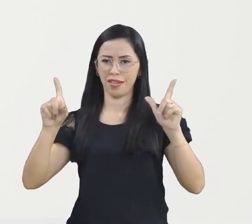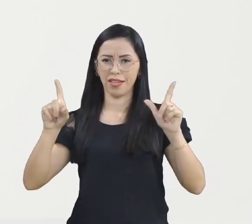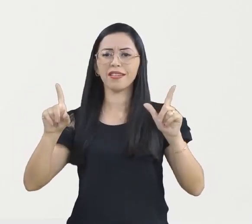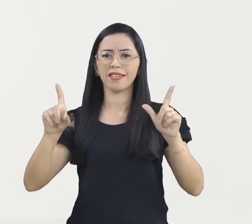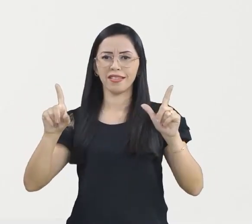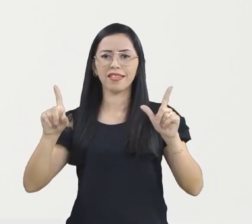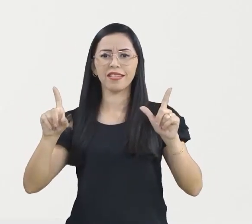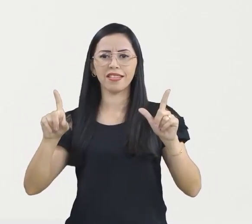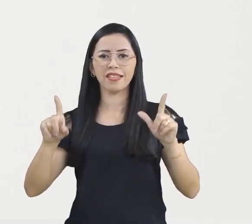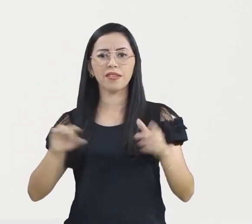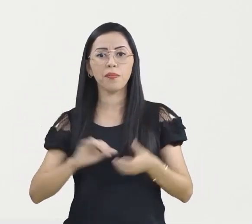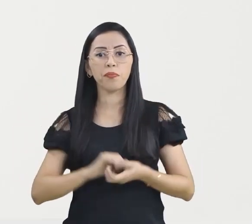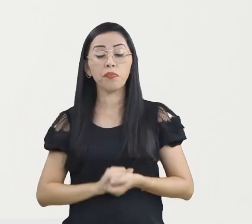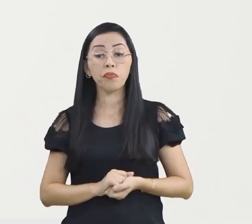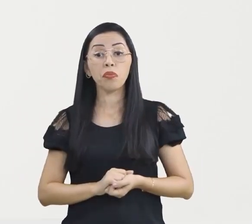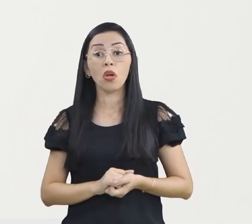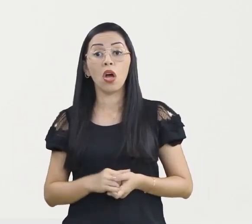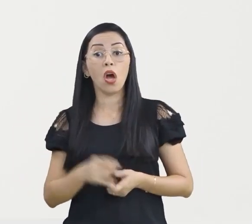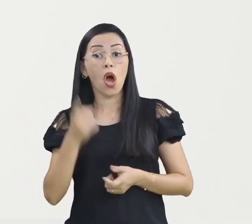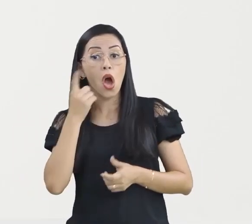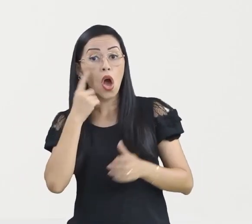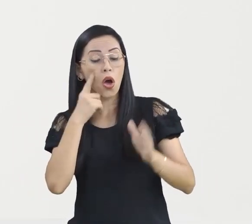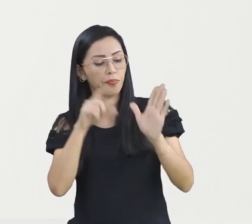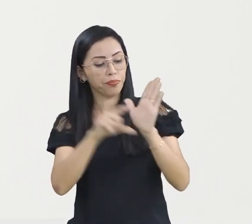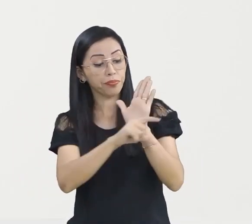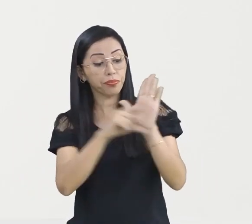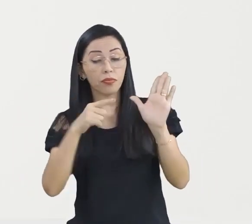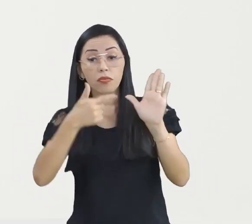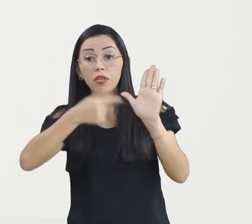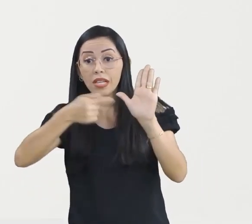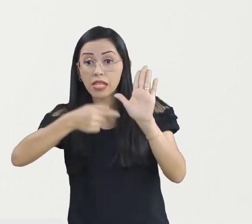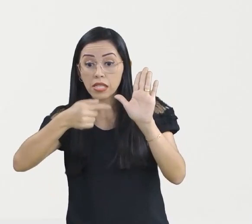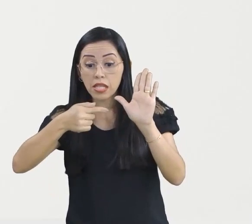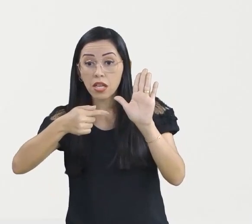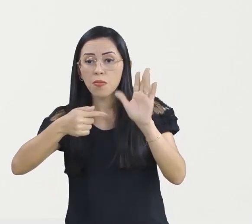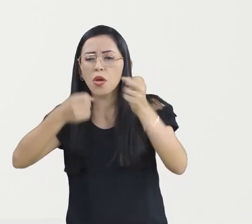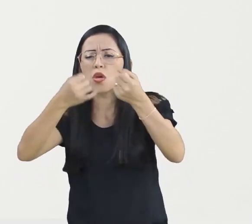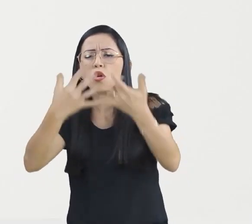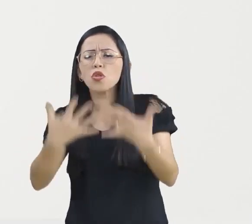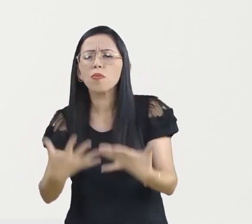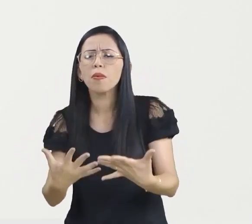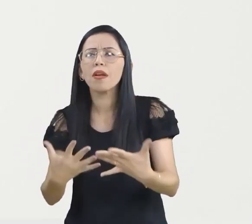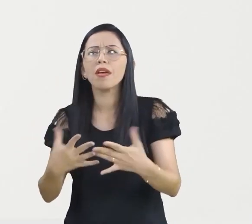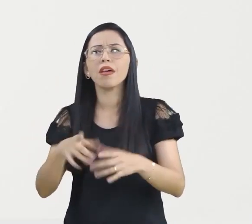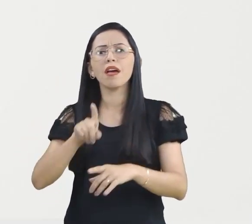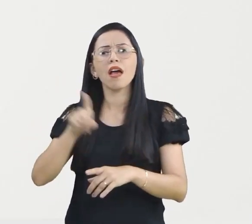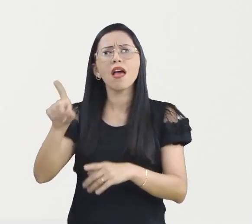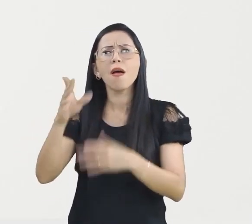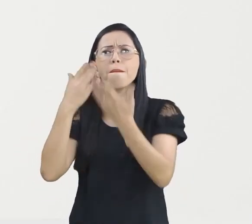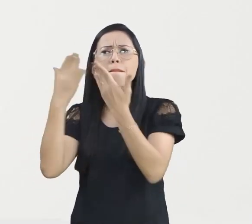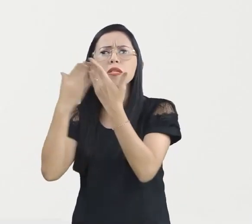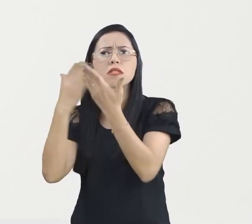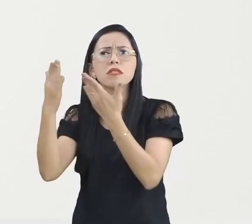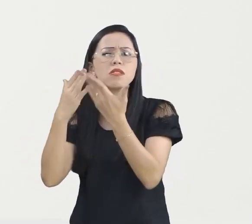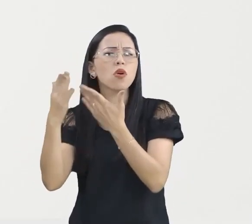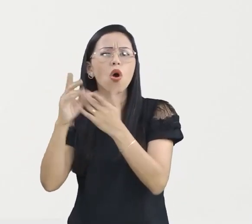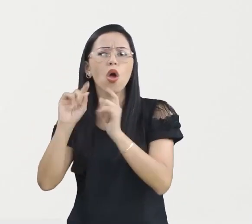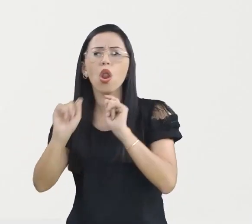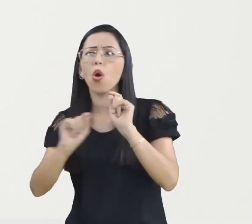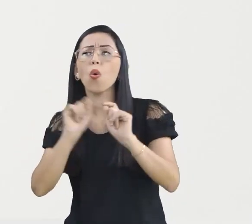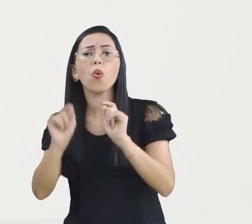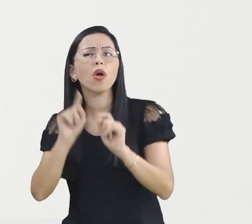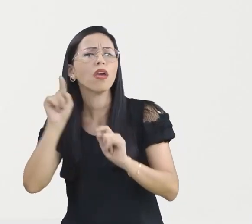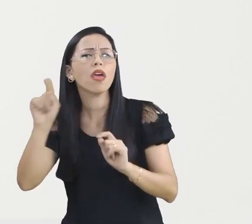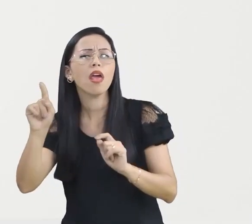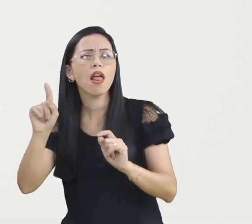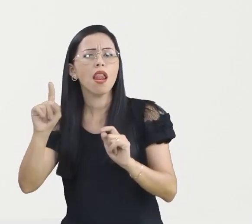Ele fala um pouco da psicóloga, do que ela fazia. Tá vendo? Ah, professora, já é uma outra ideia? Já é uma outra ideia. Então a gente muda